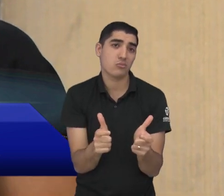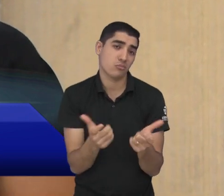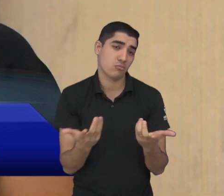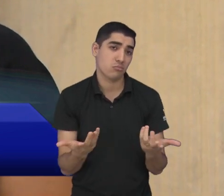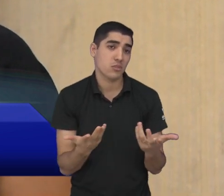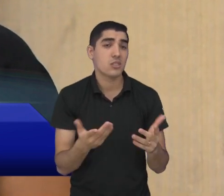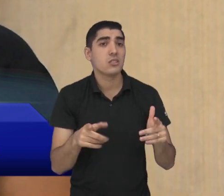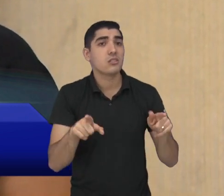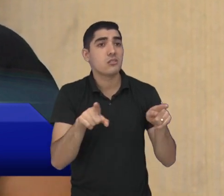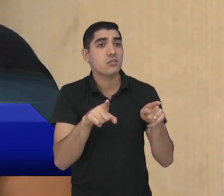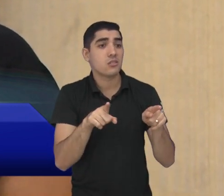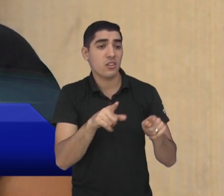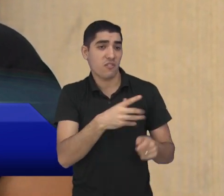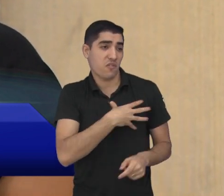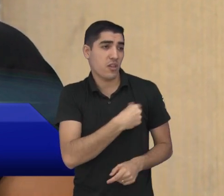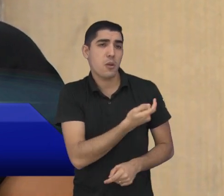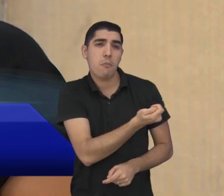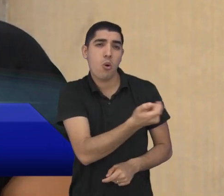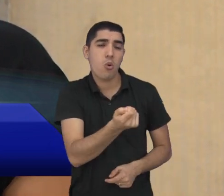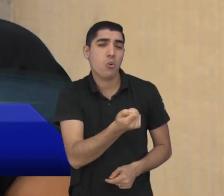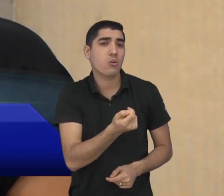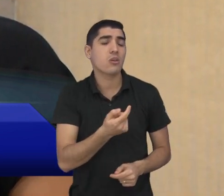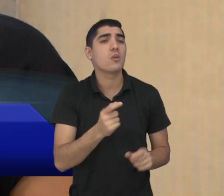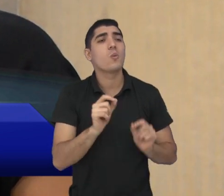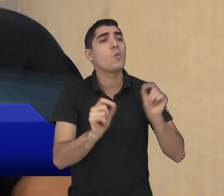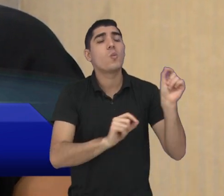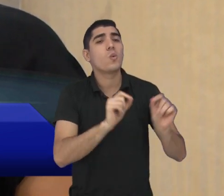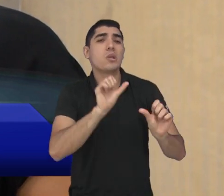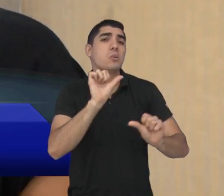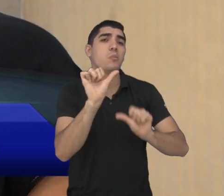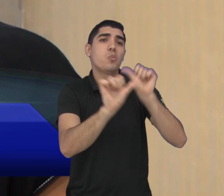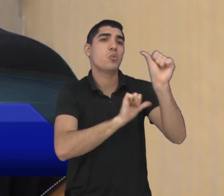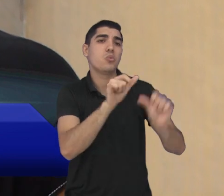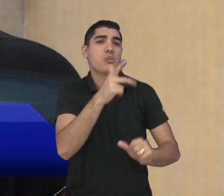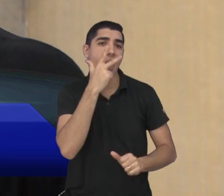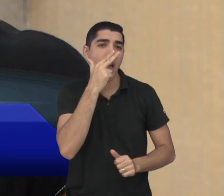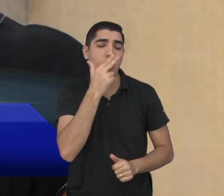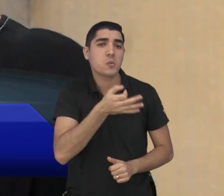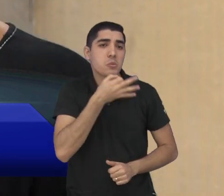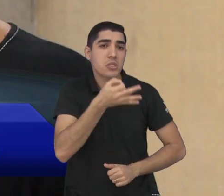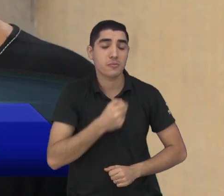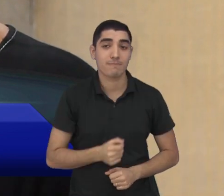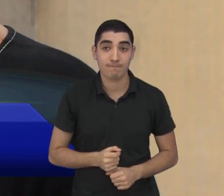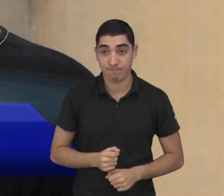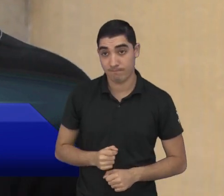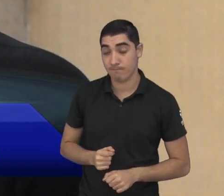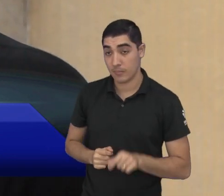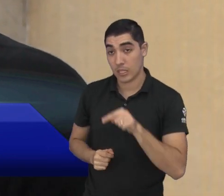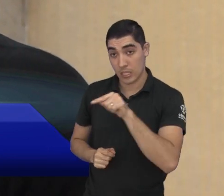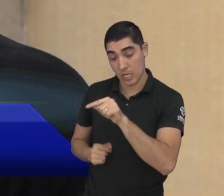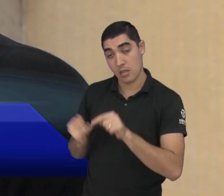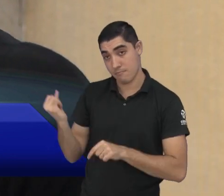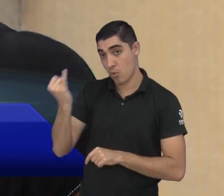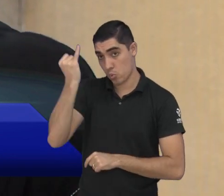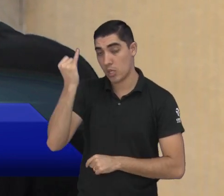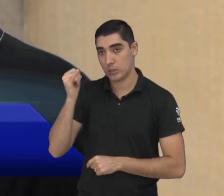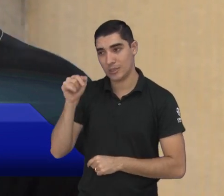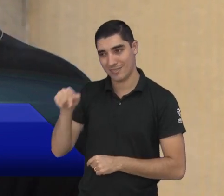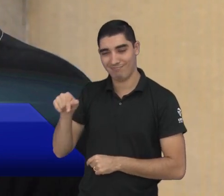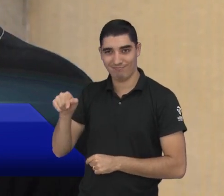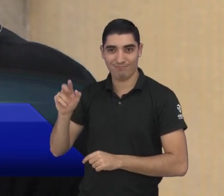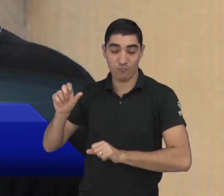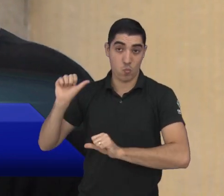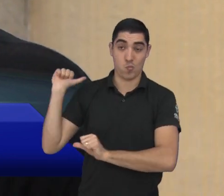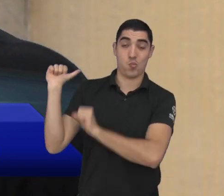e ao mesmo tempo a gente está tendo menos filhos. Quais impactos dessa conta? é necessário discutir, né, este atual